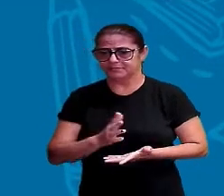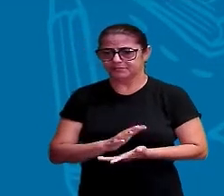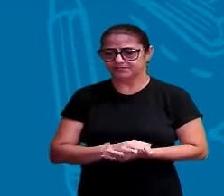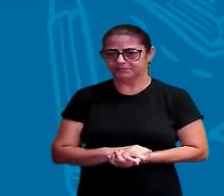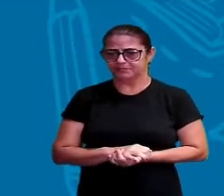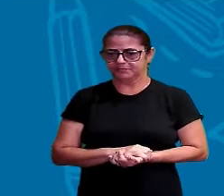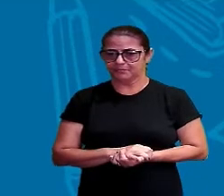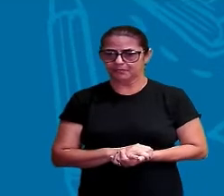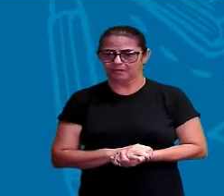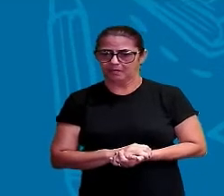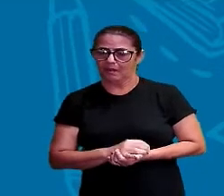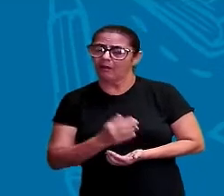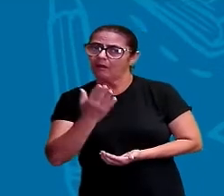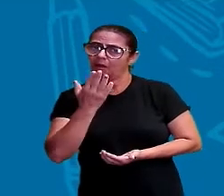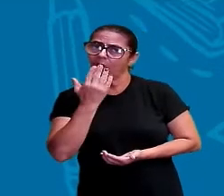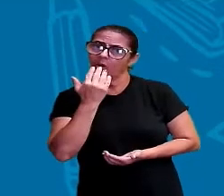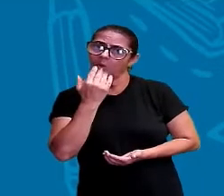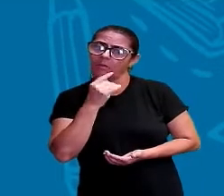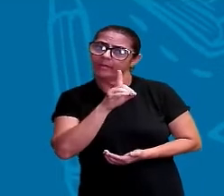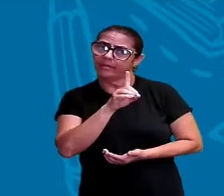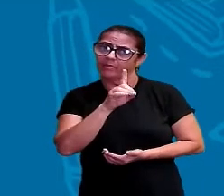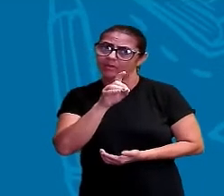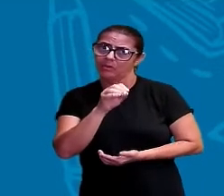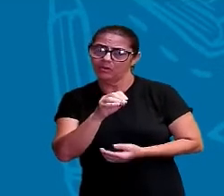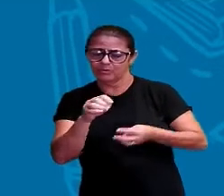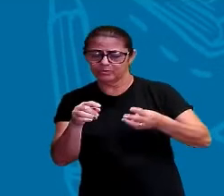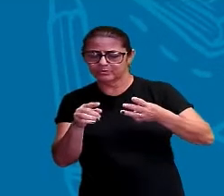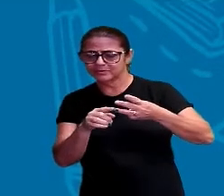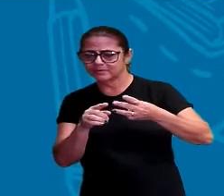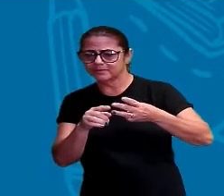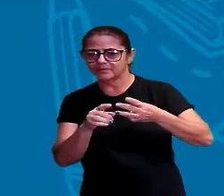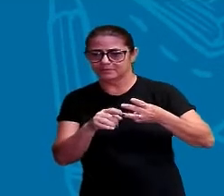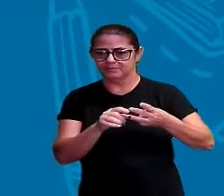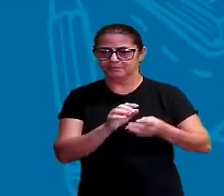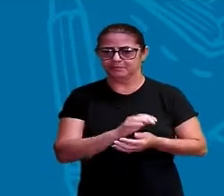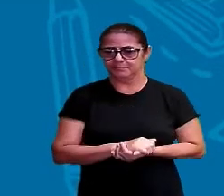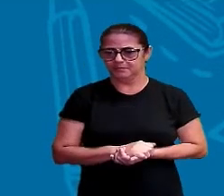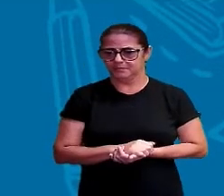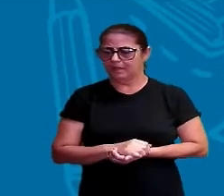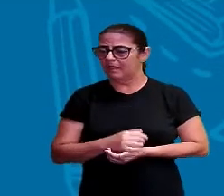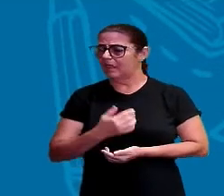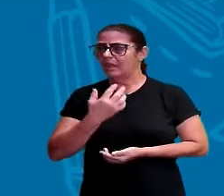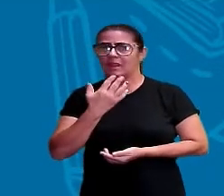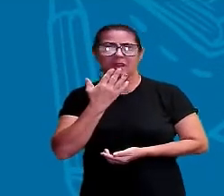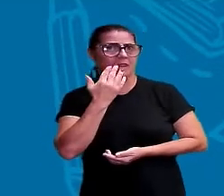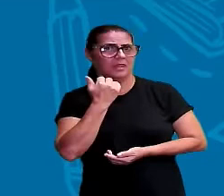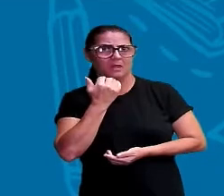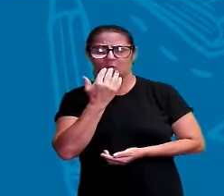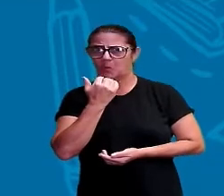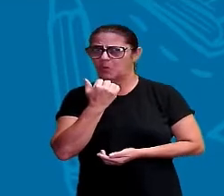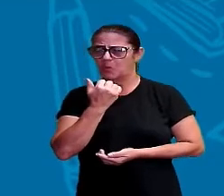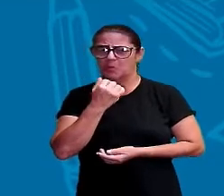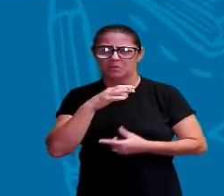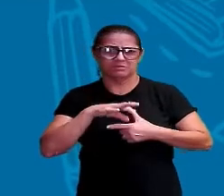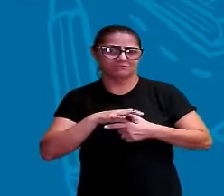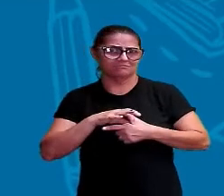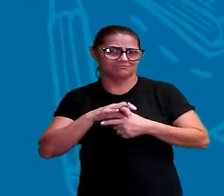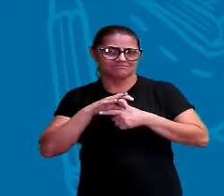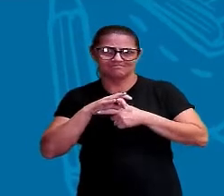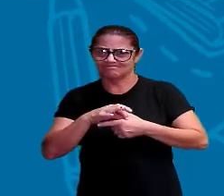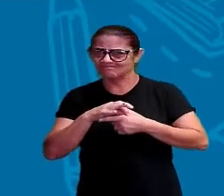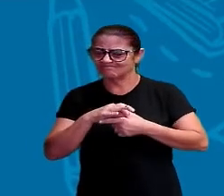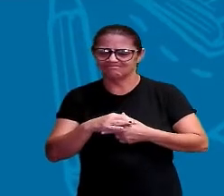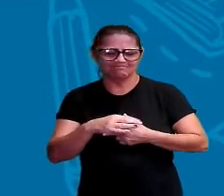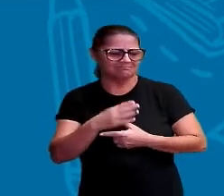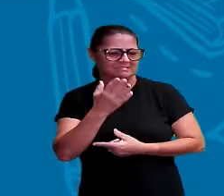tem I don't do meat, I'm vegetarian. Gente, diz que ele não come carne. Olha o do aí no sentido de